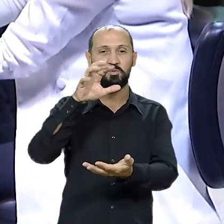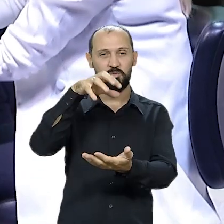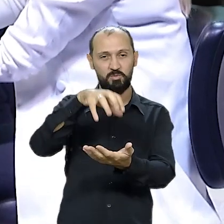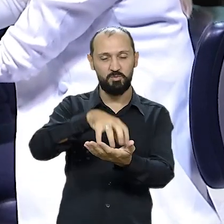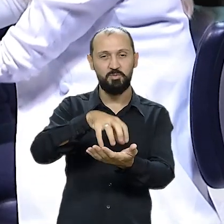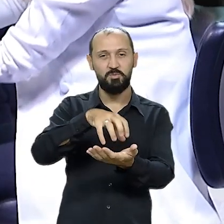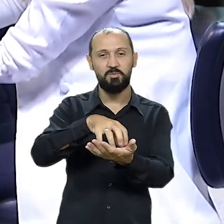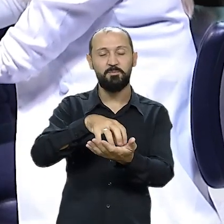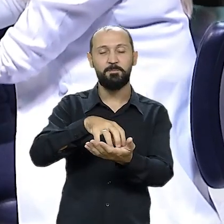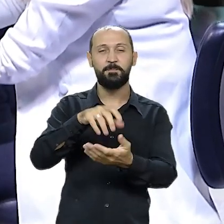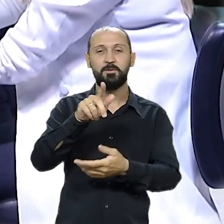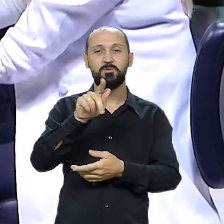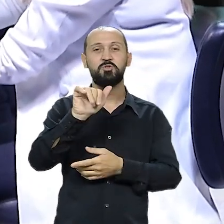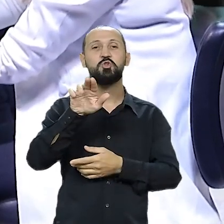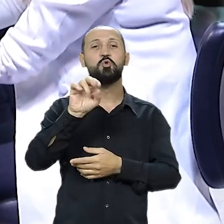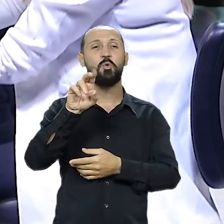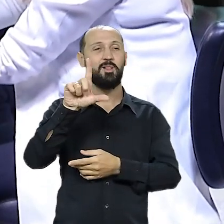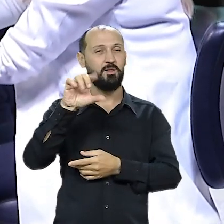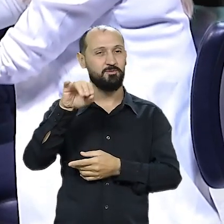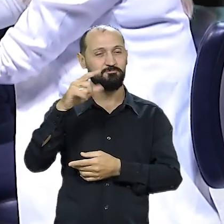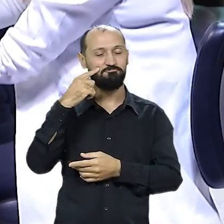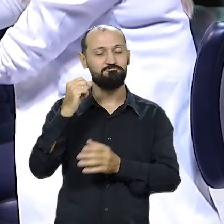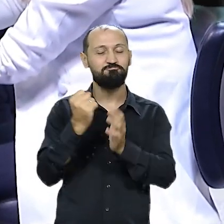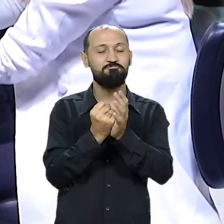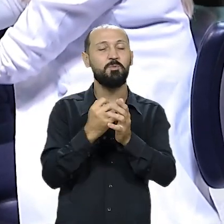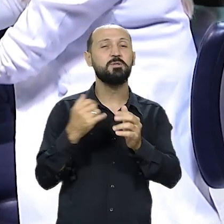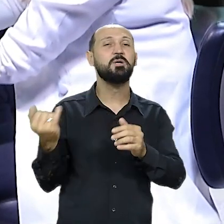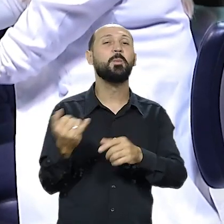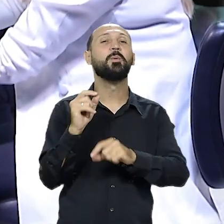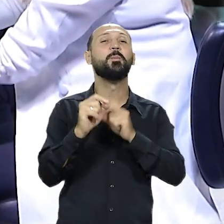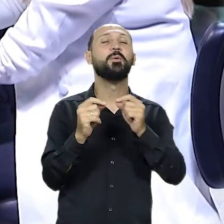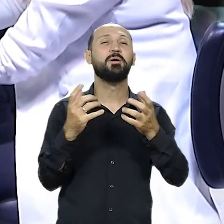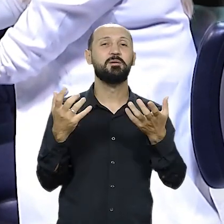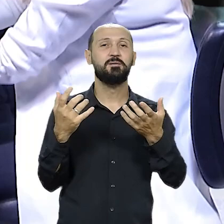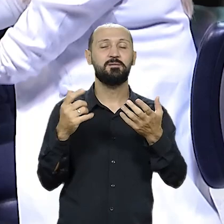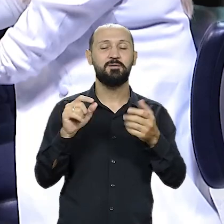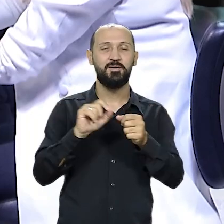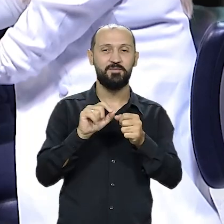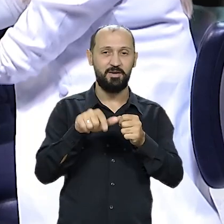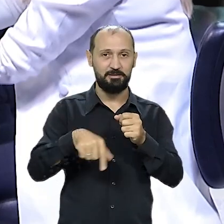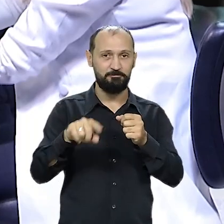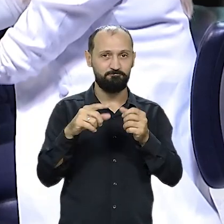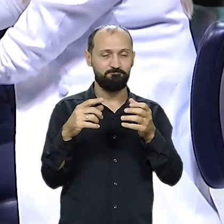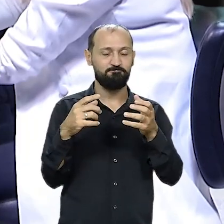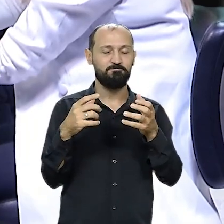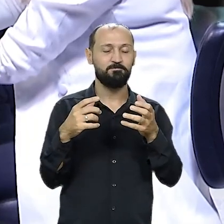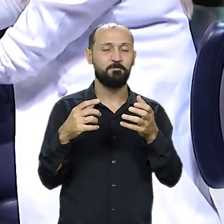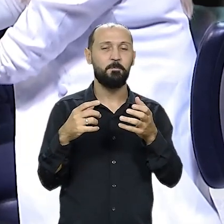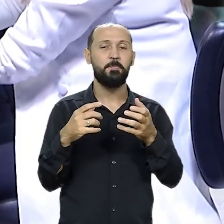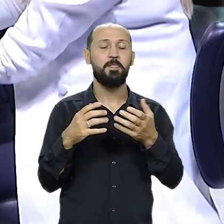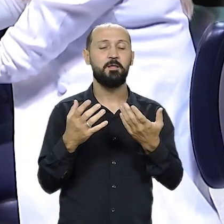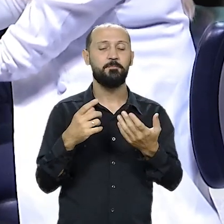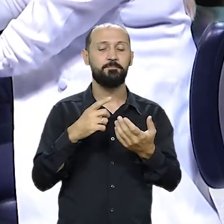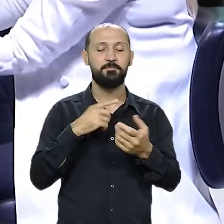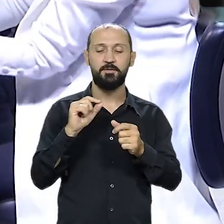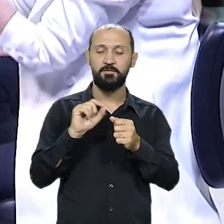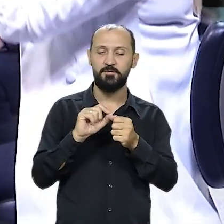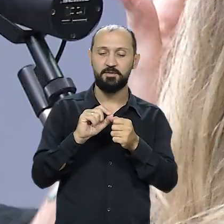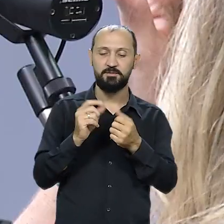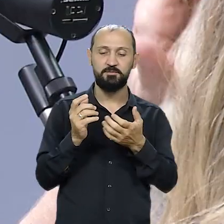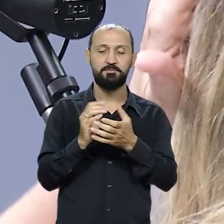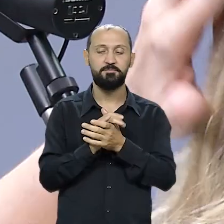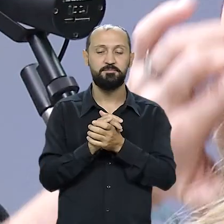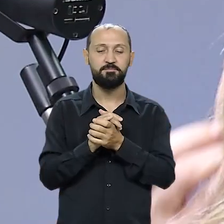do núcleo de Girolando. E isso é importante porque o produtor, ele, além